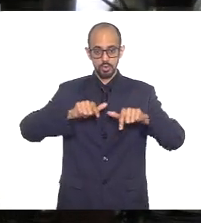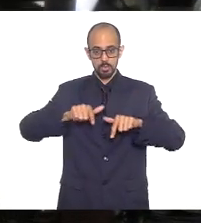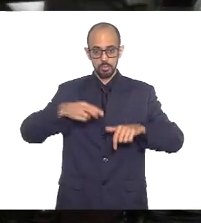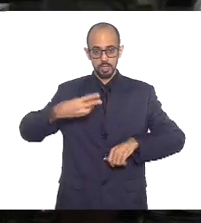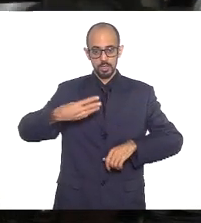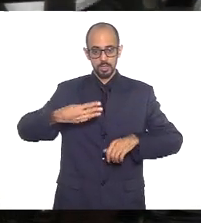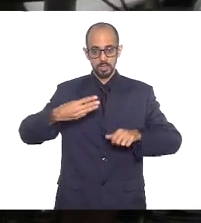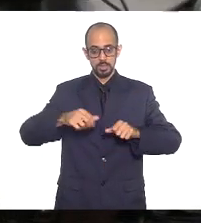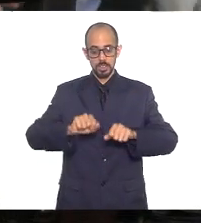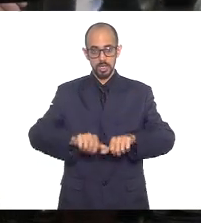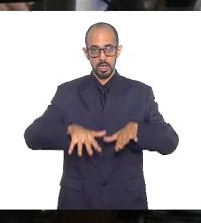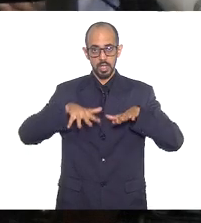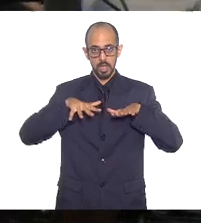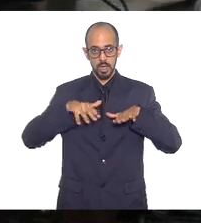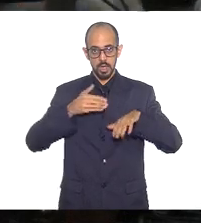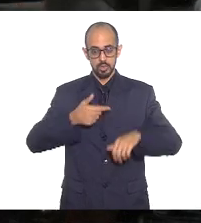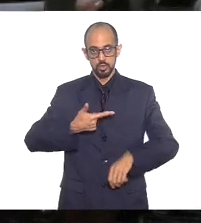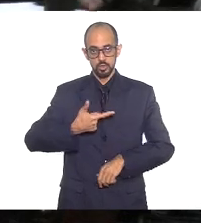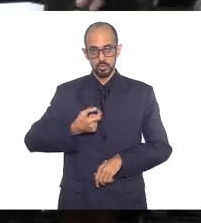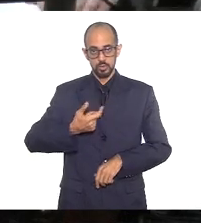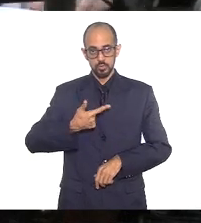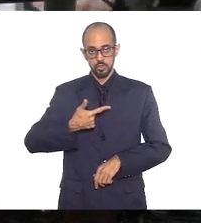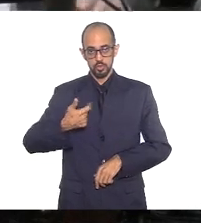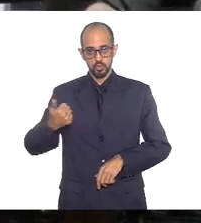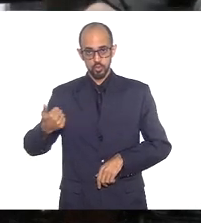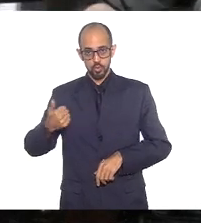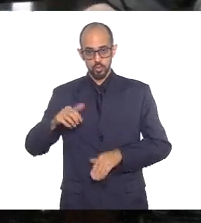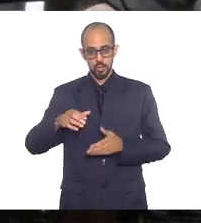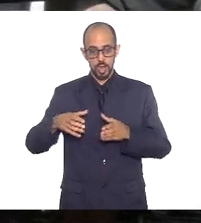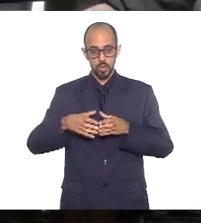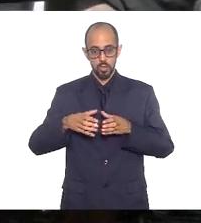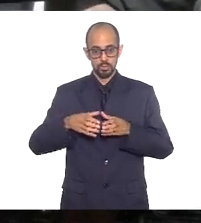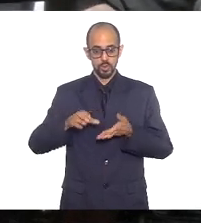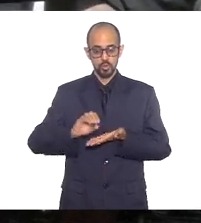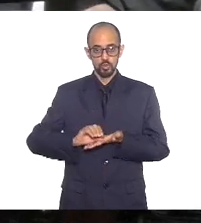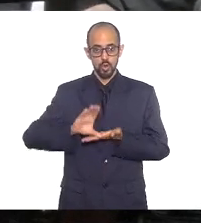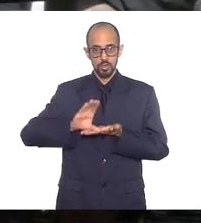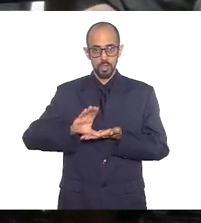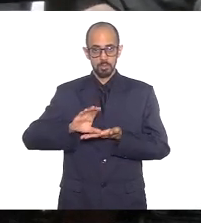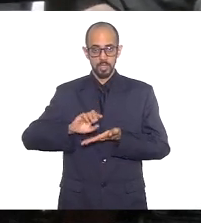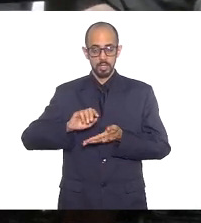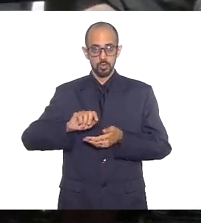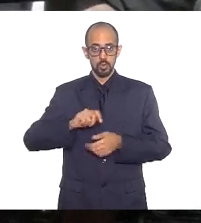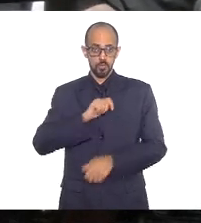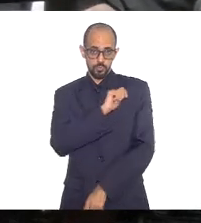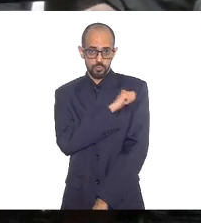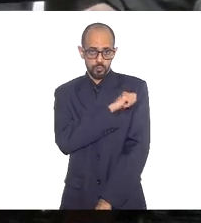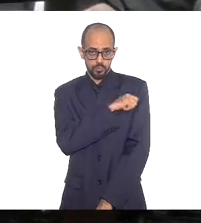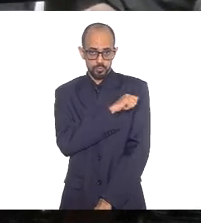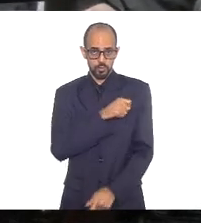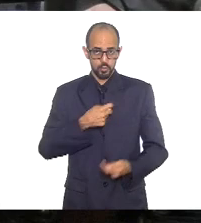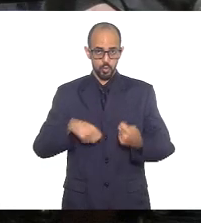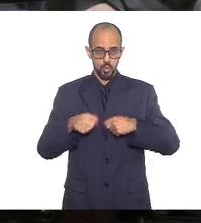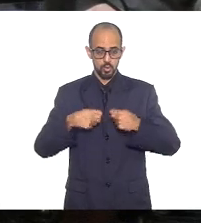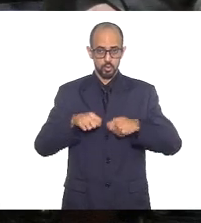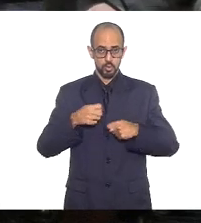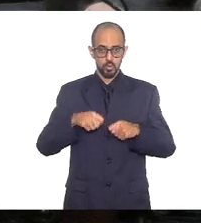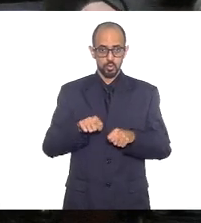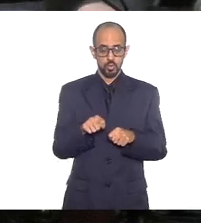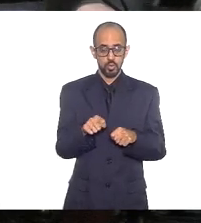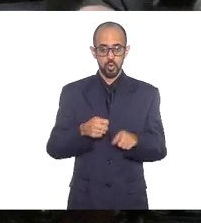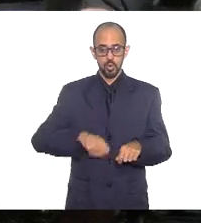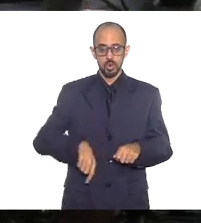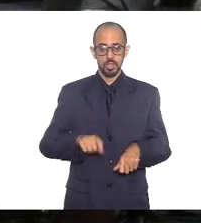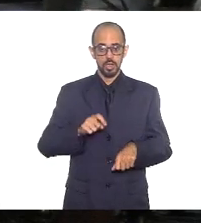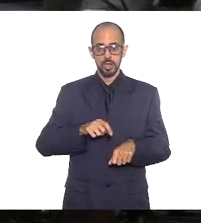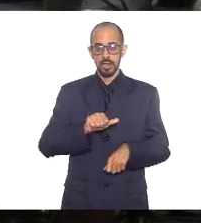extraordinária remota de 2021 da Comissão de Orçamento, Finanças, Fiscalização Financeira e Controle, a ser realizada no dia